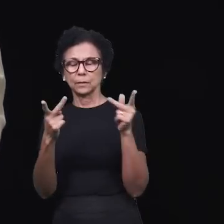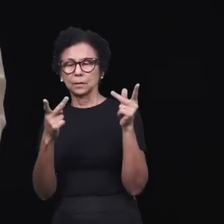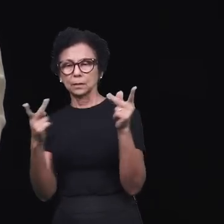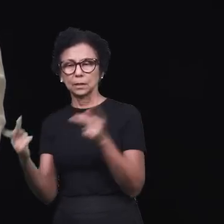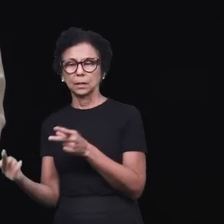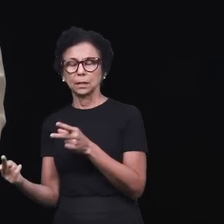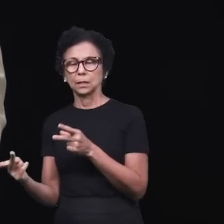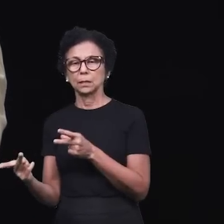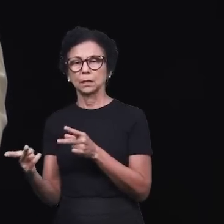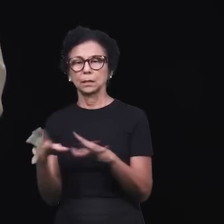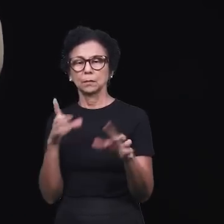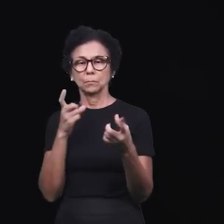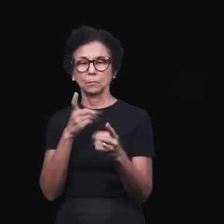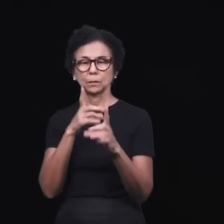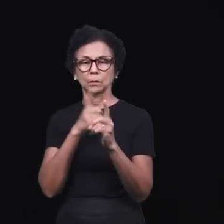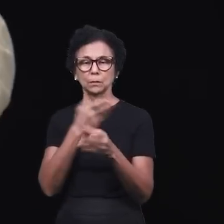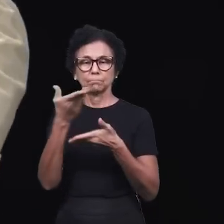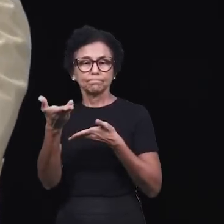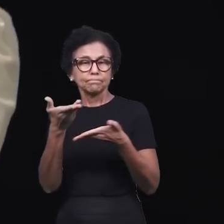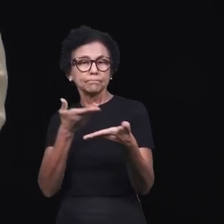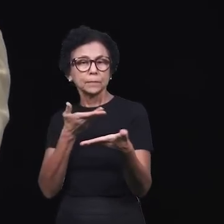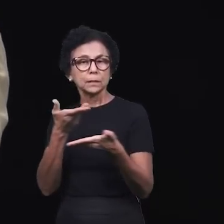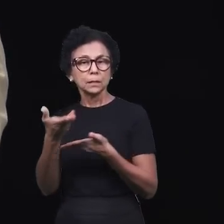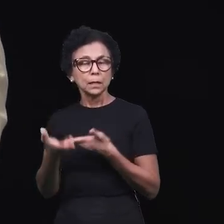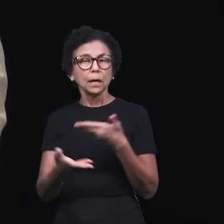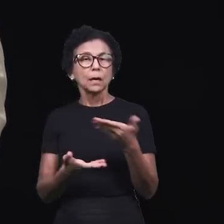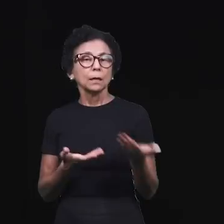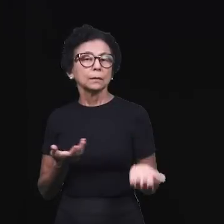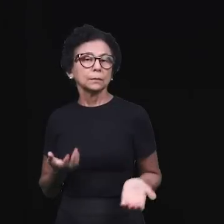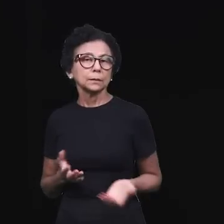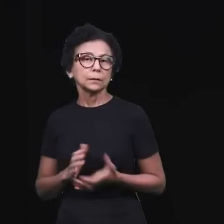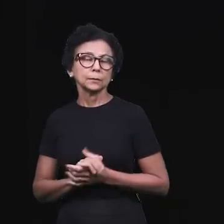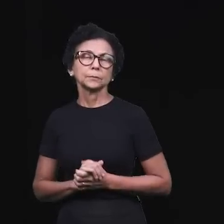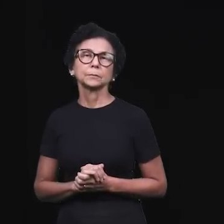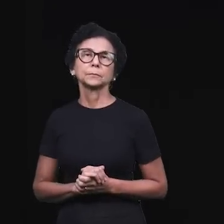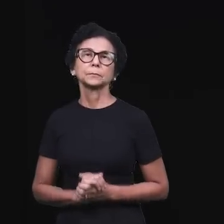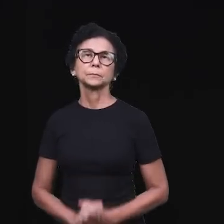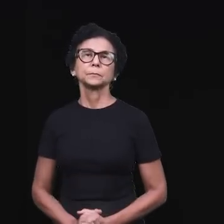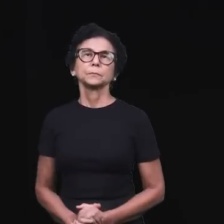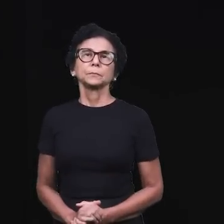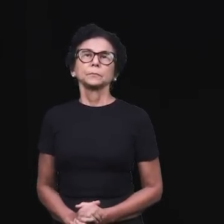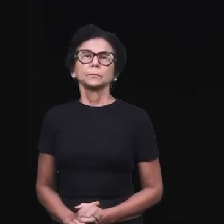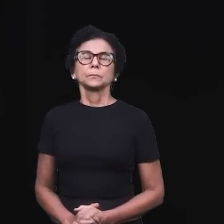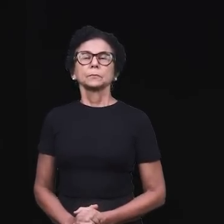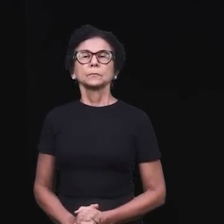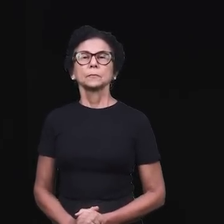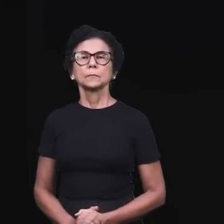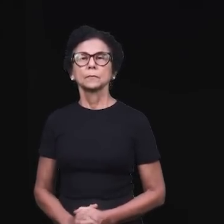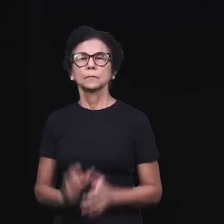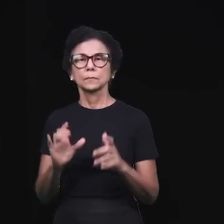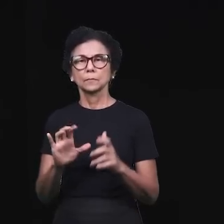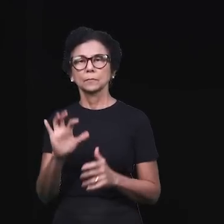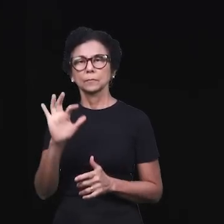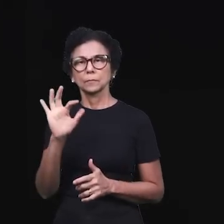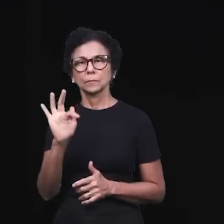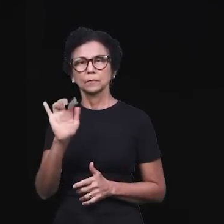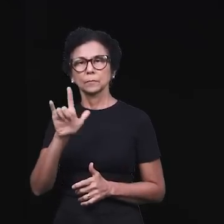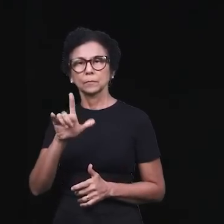para implementar aquilo que era aplicado no Brasil. A Flórida foi um trabalho muito mais